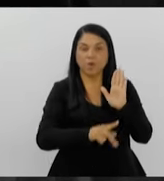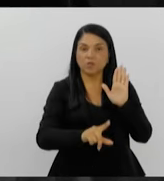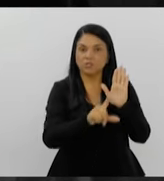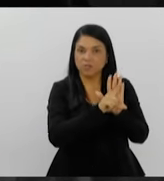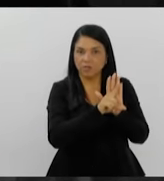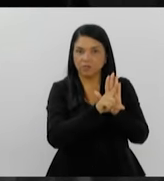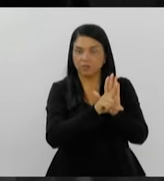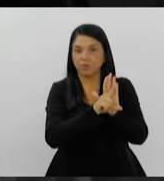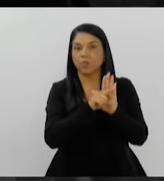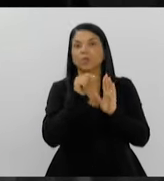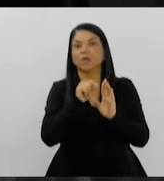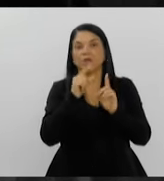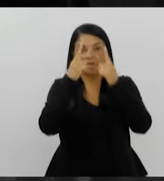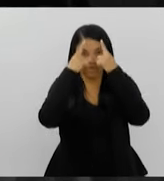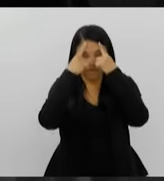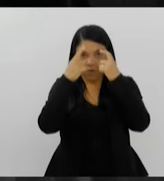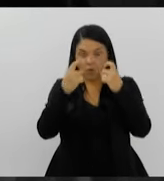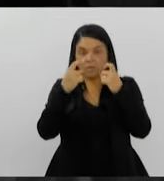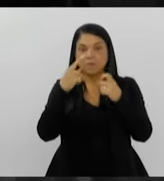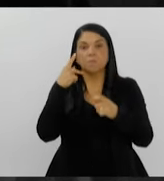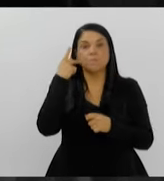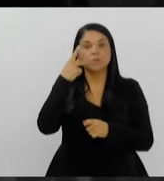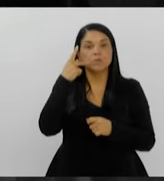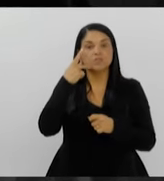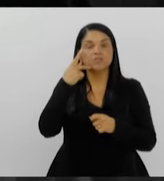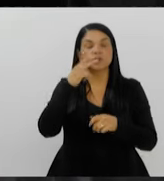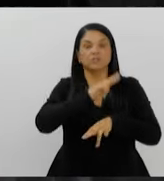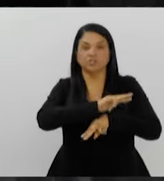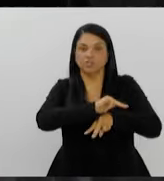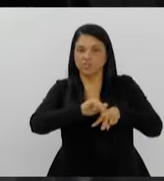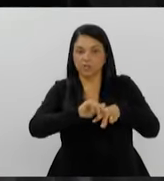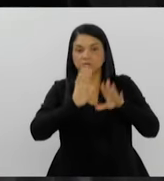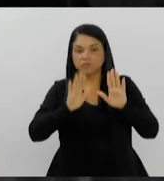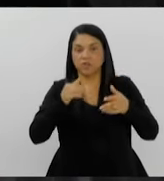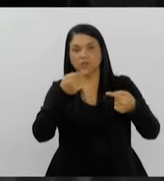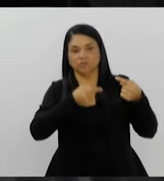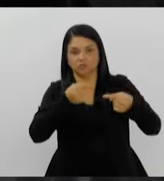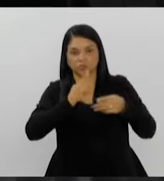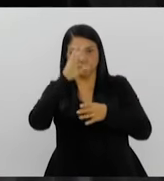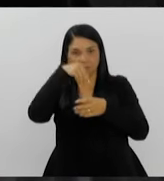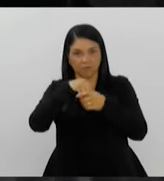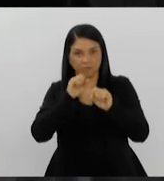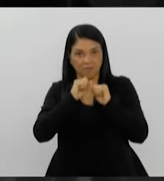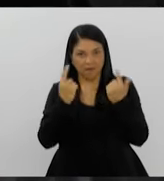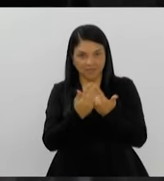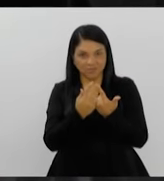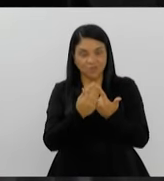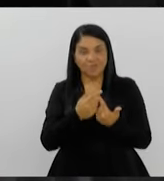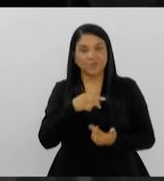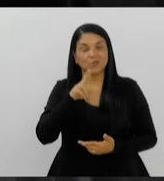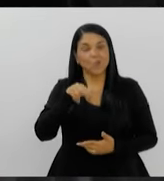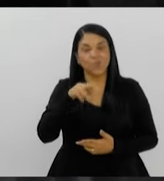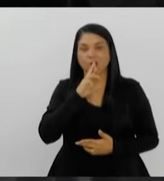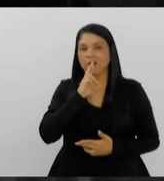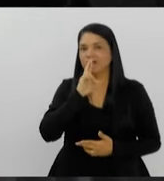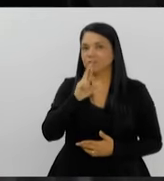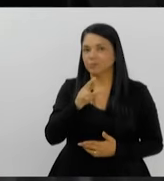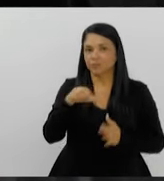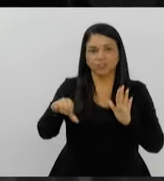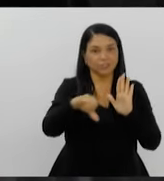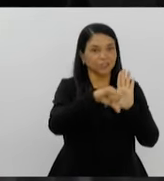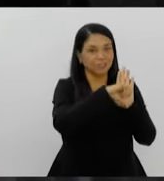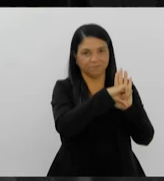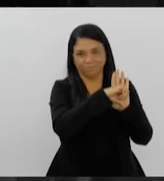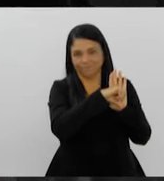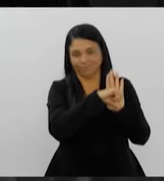justamente de violência política de gênero que já foi debatido nessa casa mas nunca respondi a nenhum processo criminal na minha